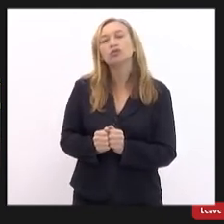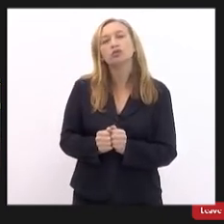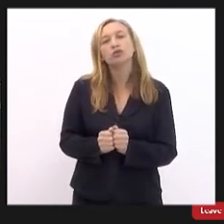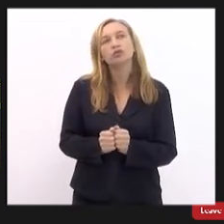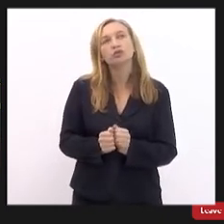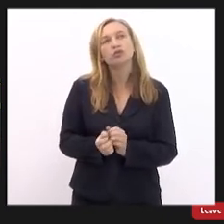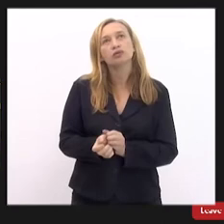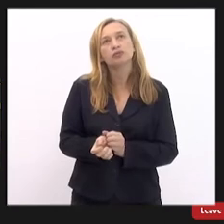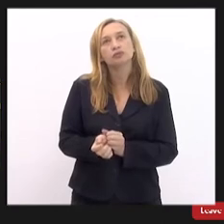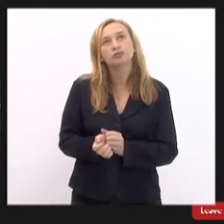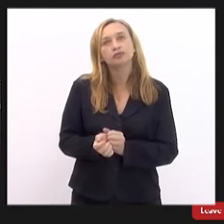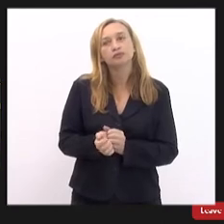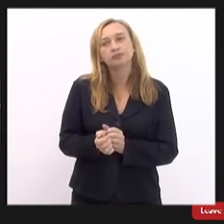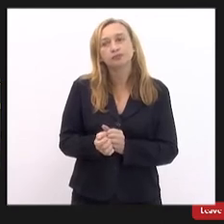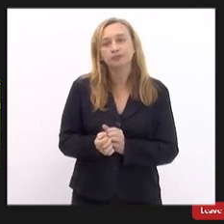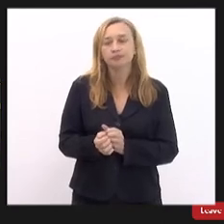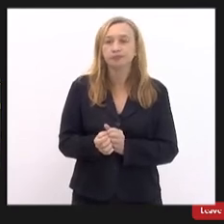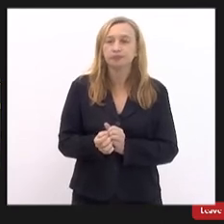que